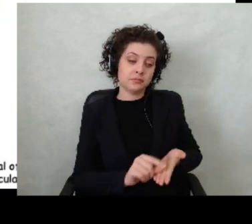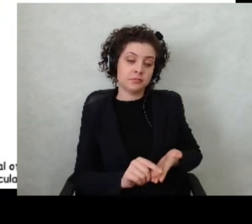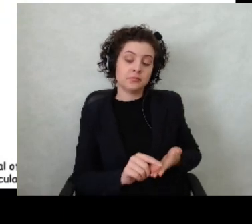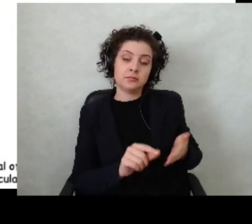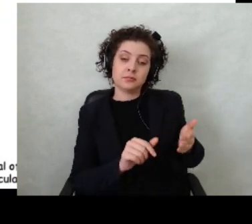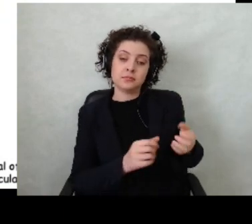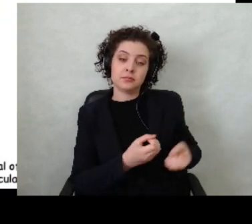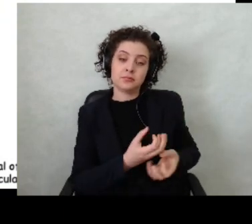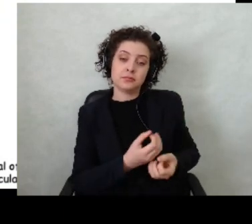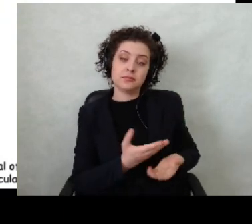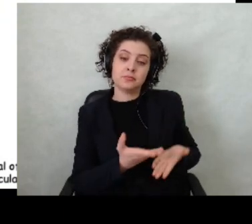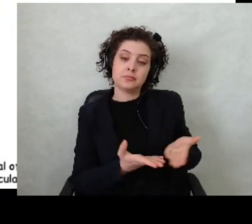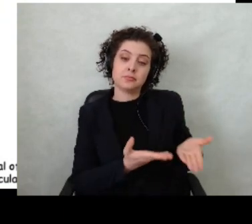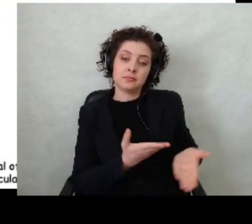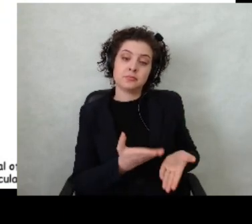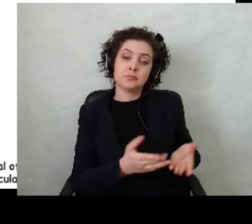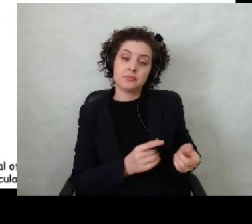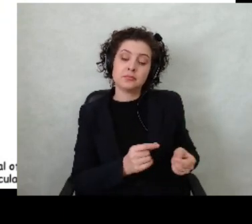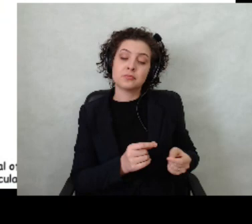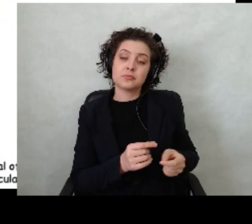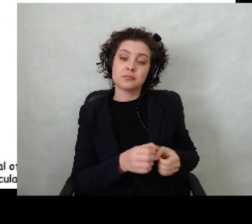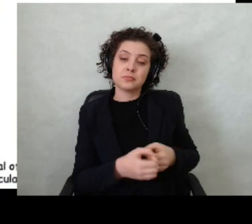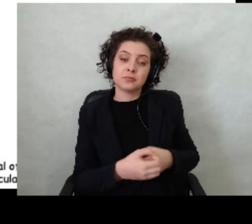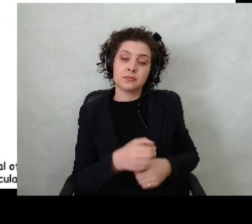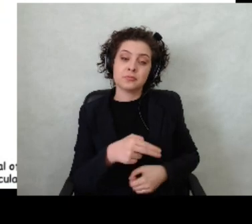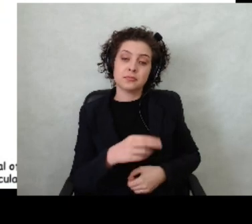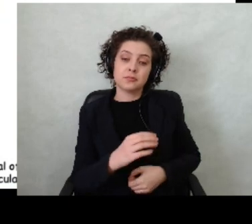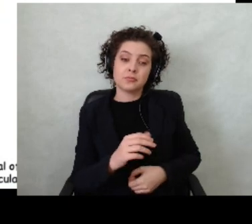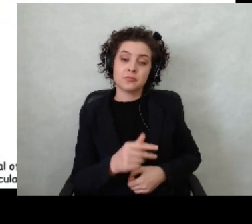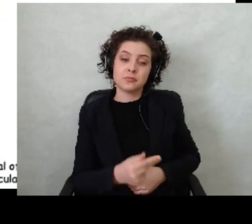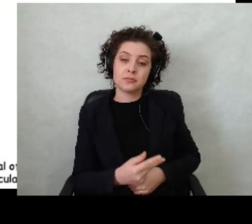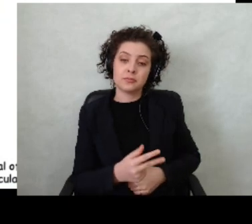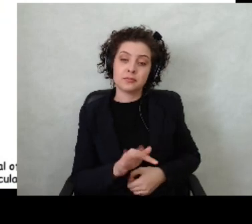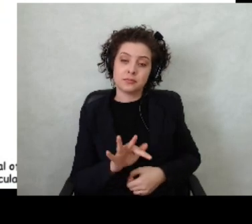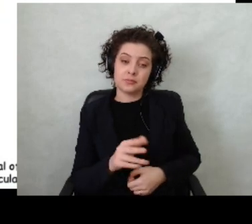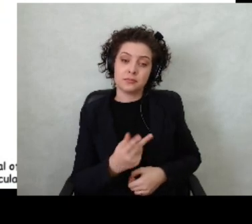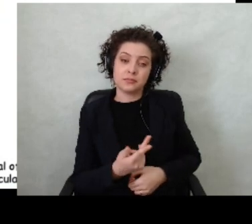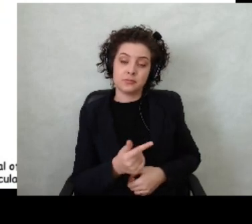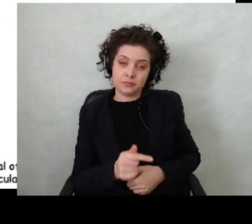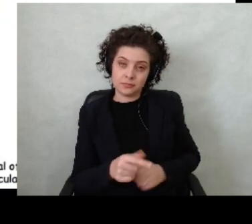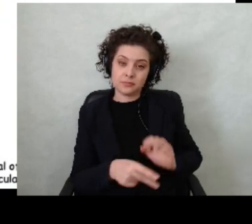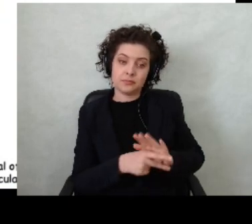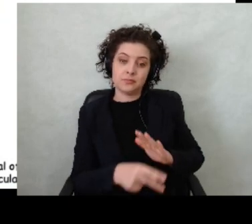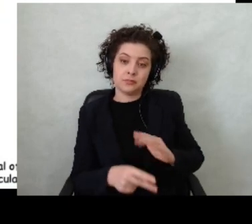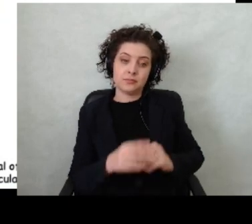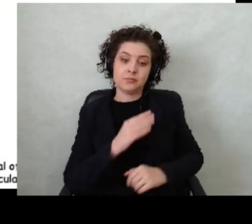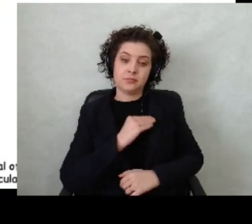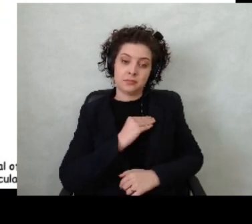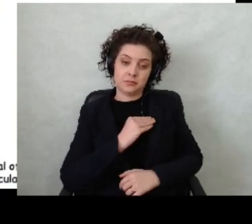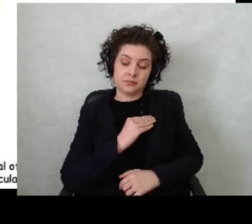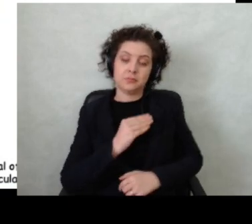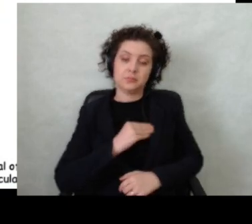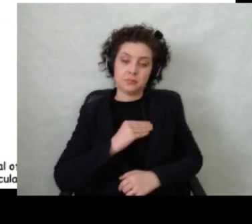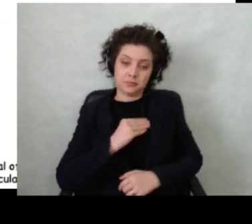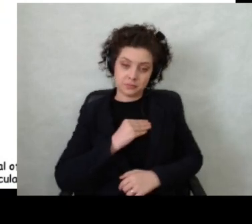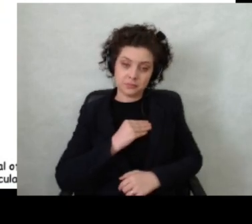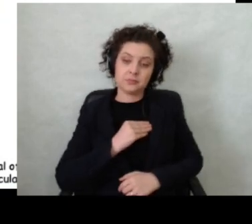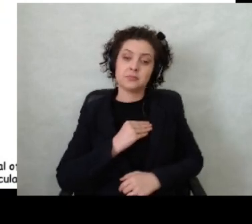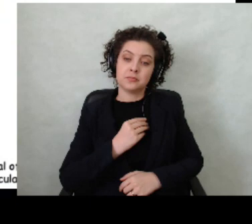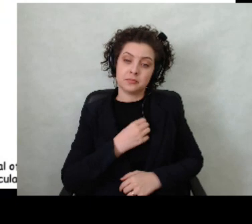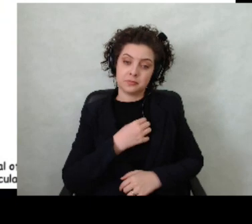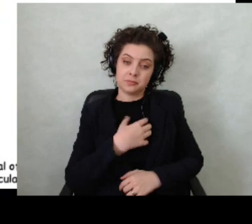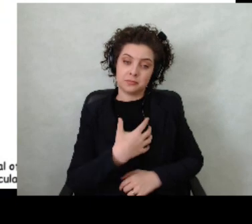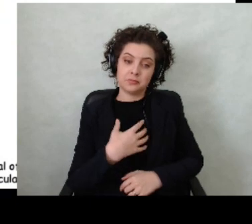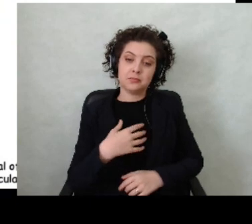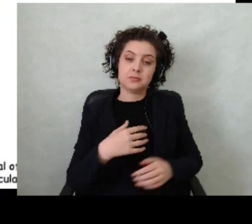de células MCF7, que é uma célula de tumor de mama, que após o seu tratamento com o estradiol, houve